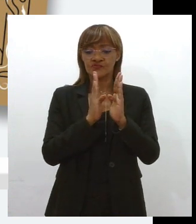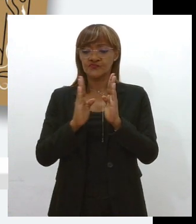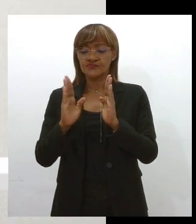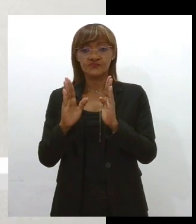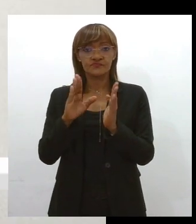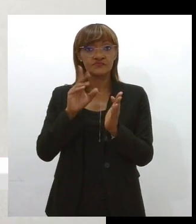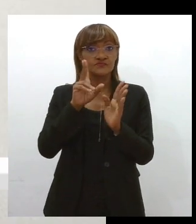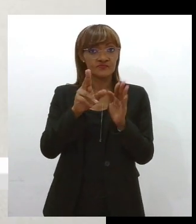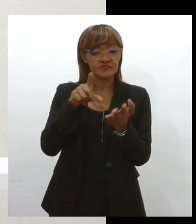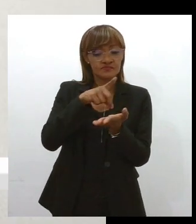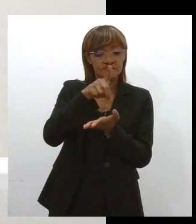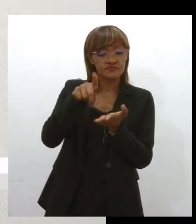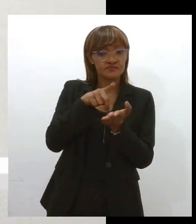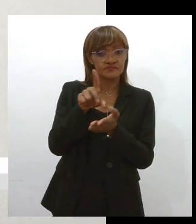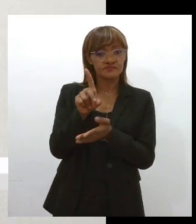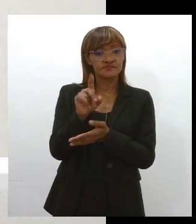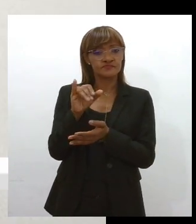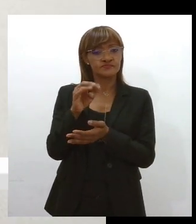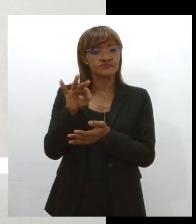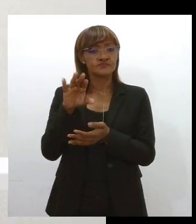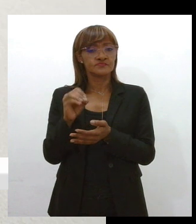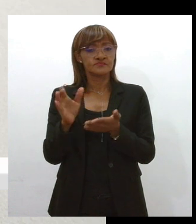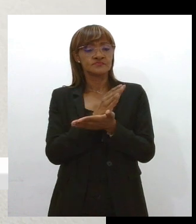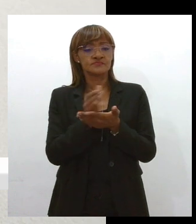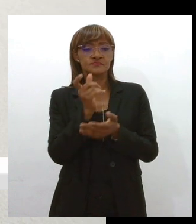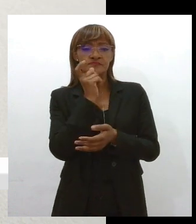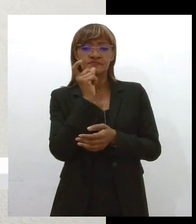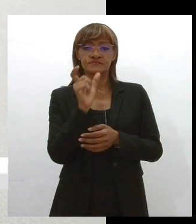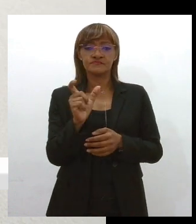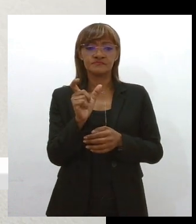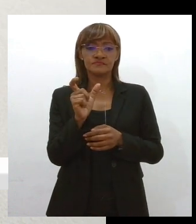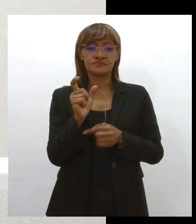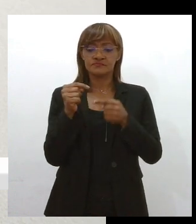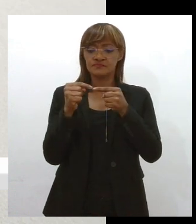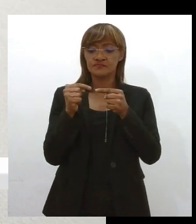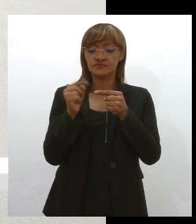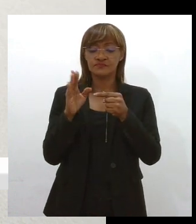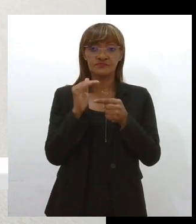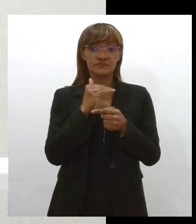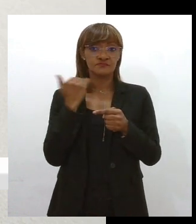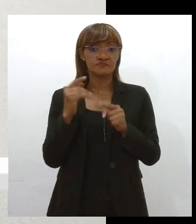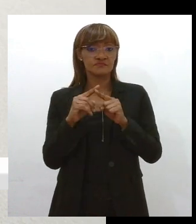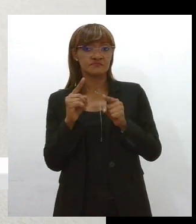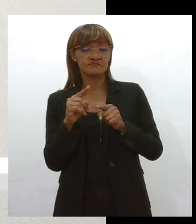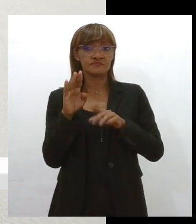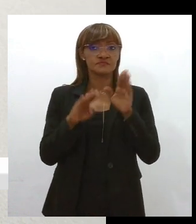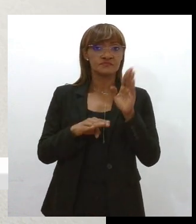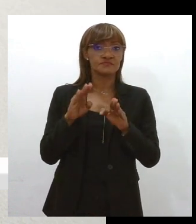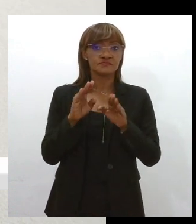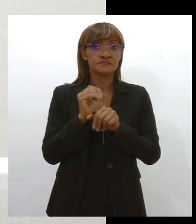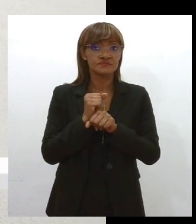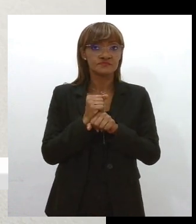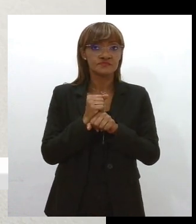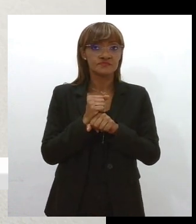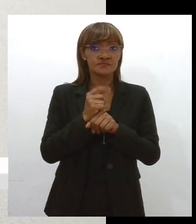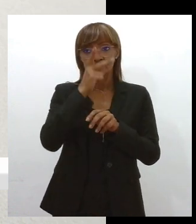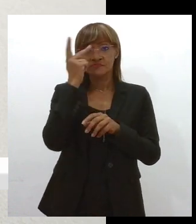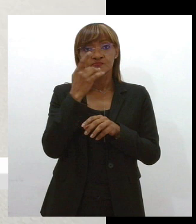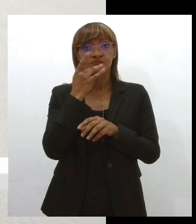definindo algumas palavras que têm a ver com morte, mas que nem sempre eram de conhecimento comum, assim, do senso comum.